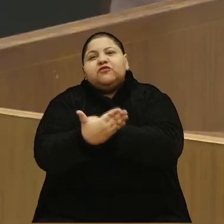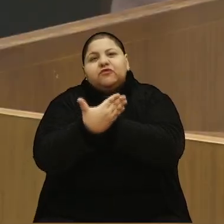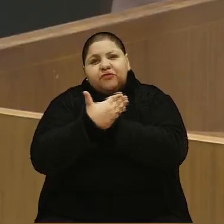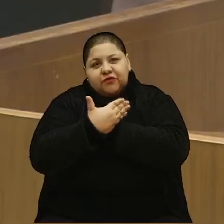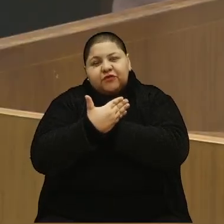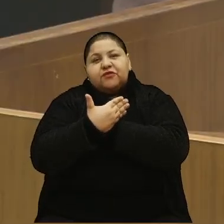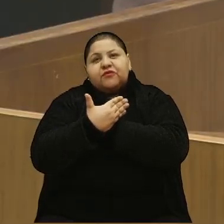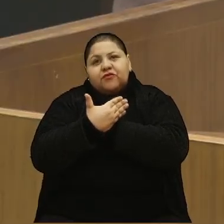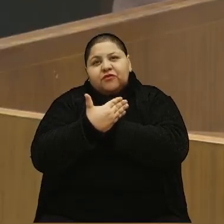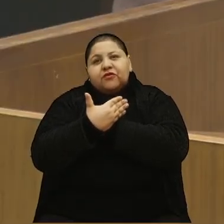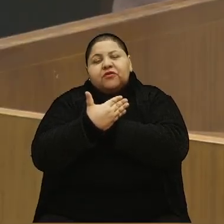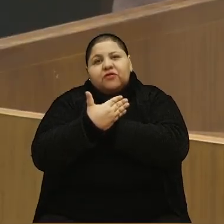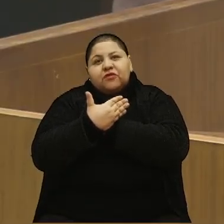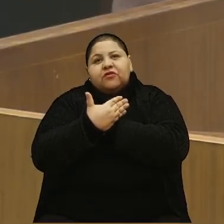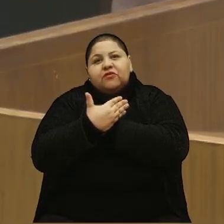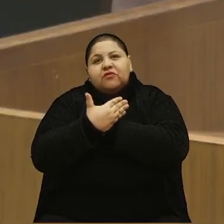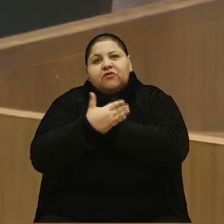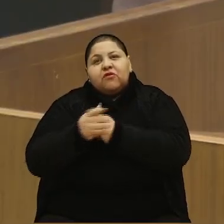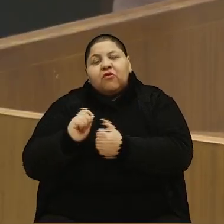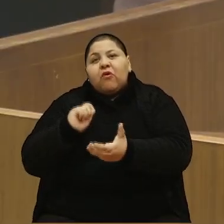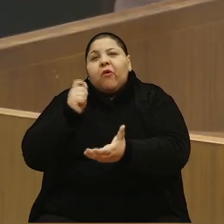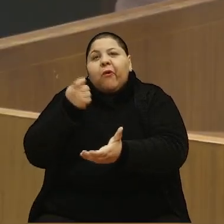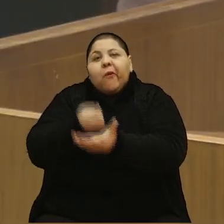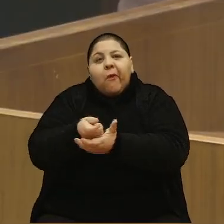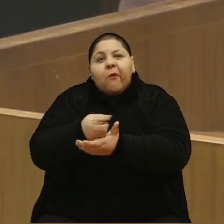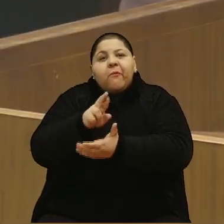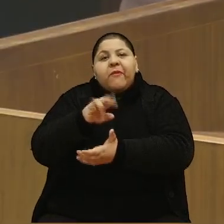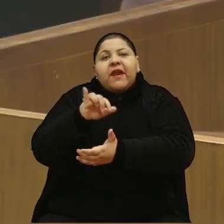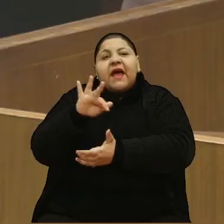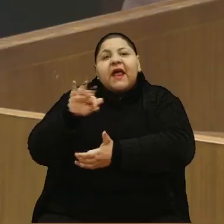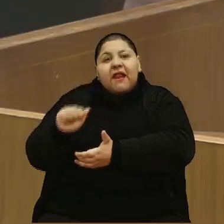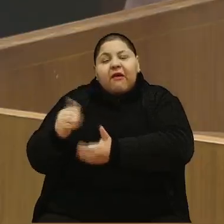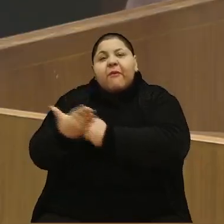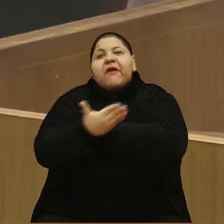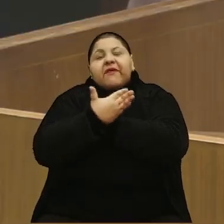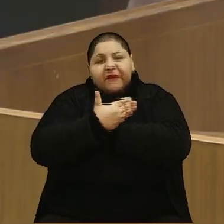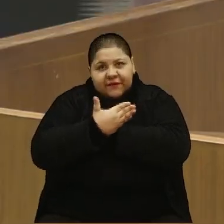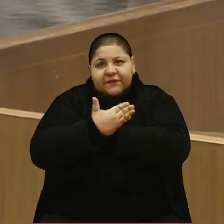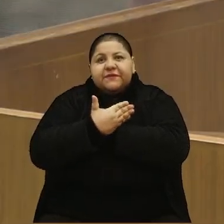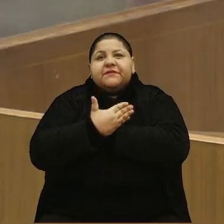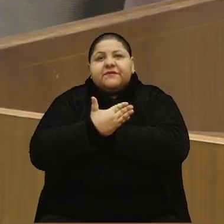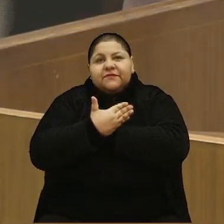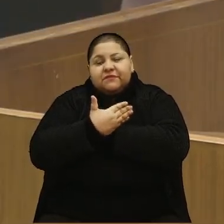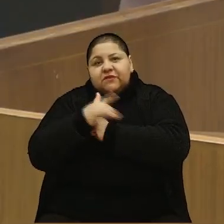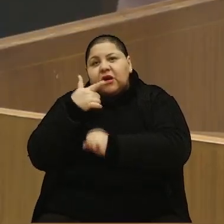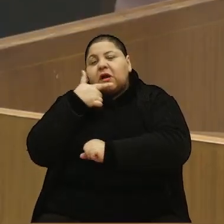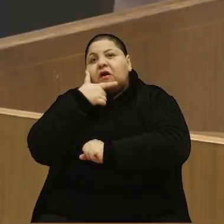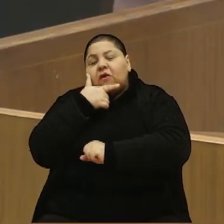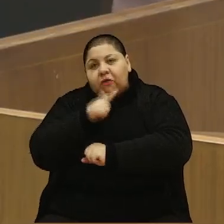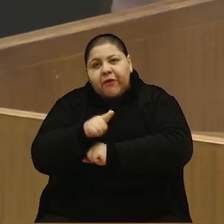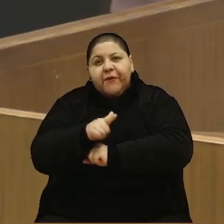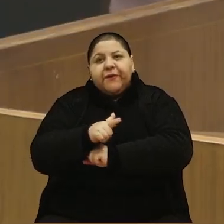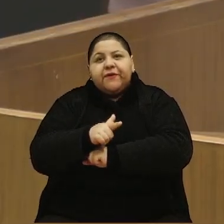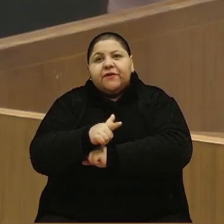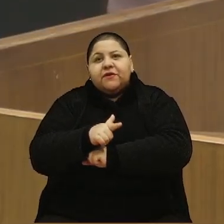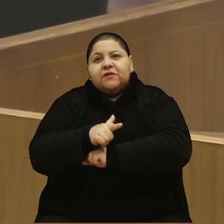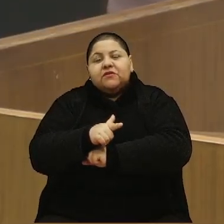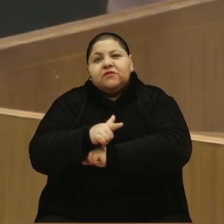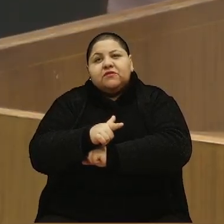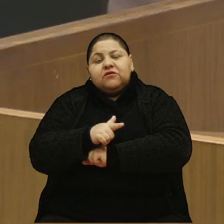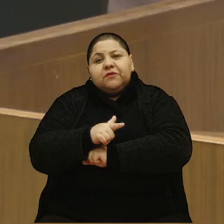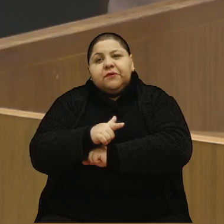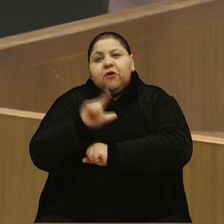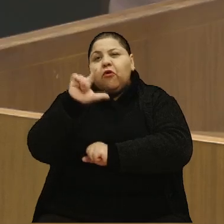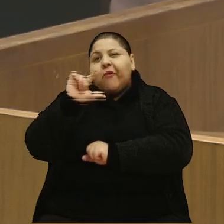que pelo menos adquiram o rifão para nos ajudar, então, a conseguir um pouco mais